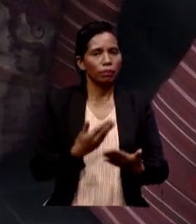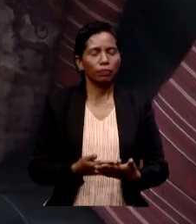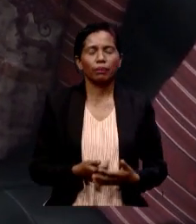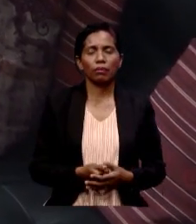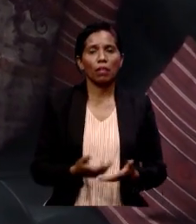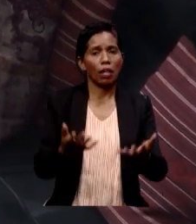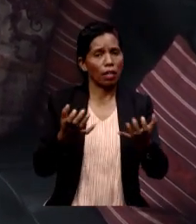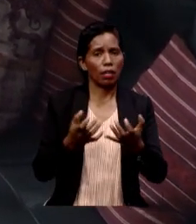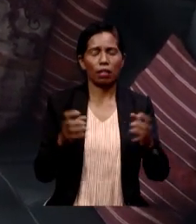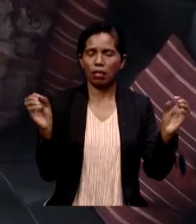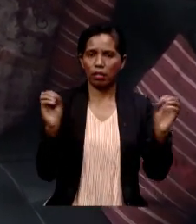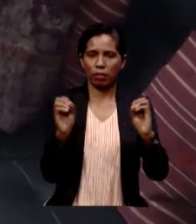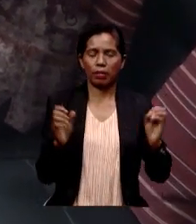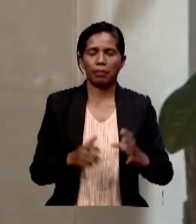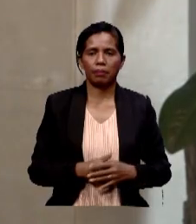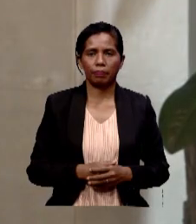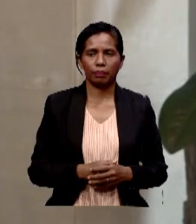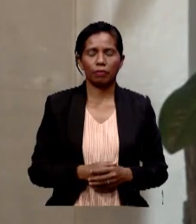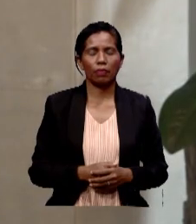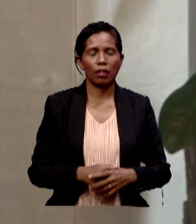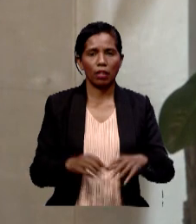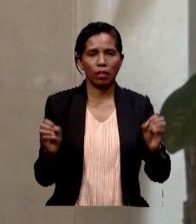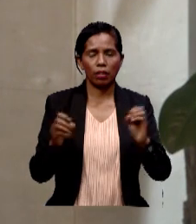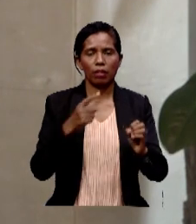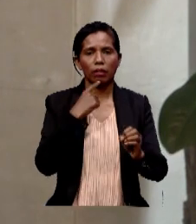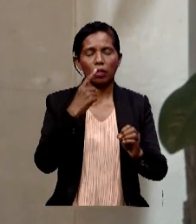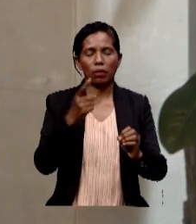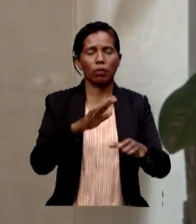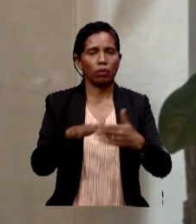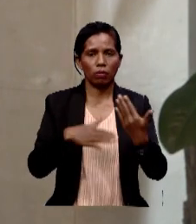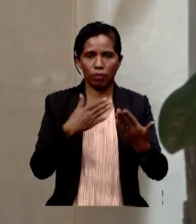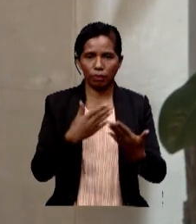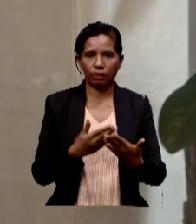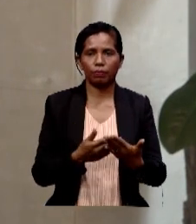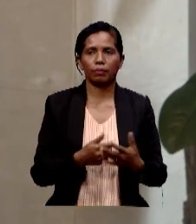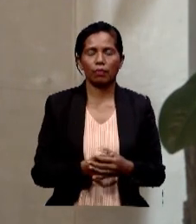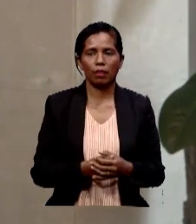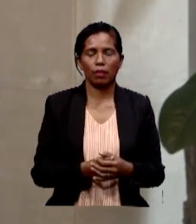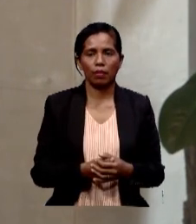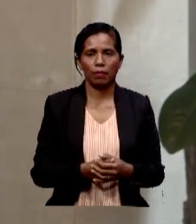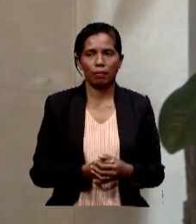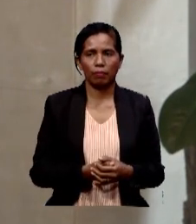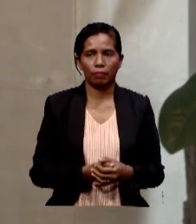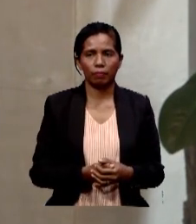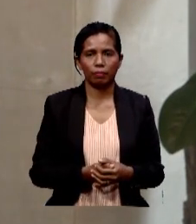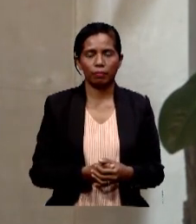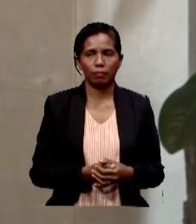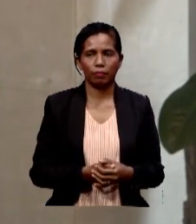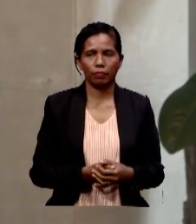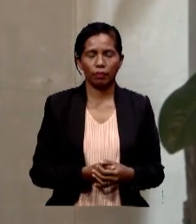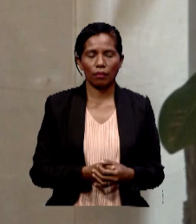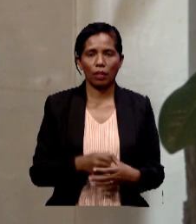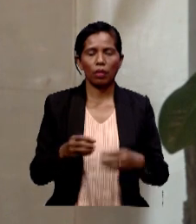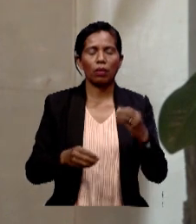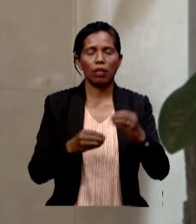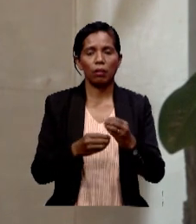cara calacoi. Ne los que estão maioria que ka minoria. Kistaun ne